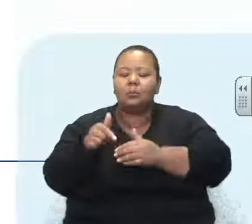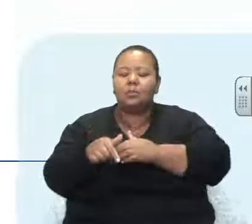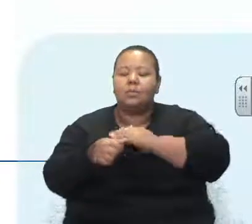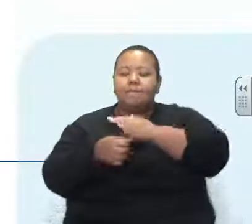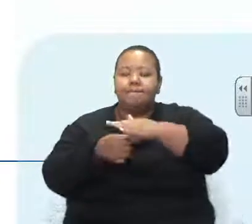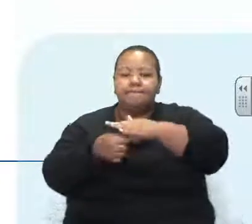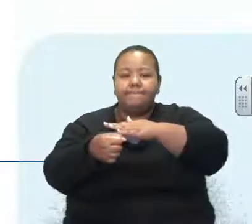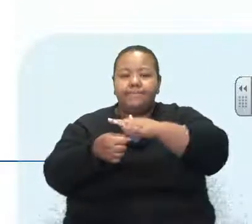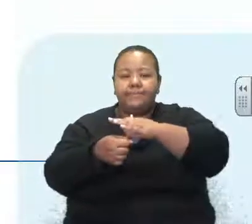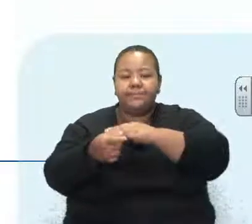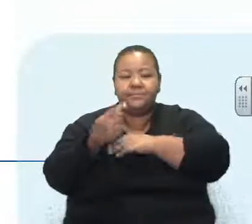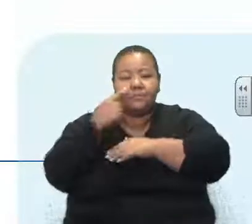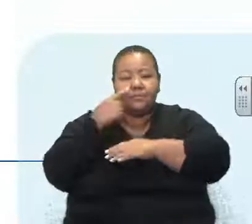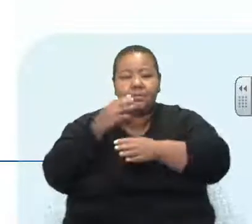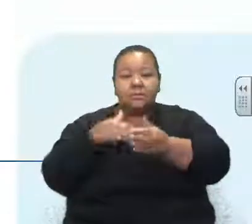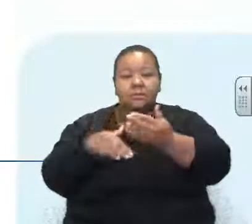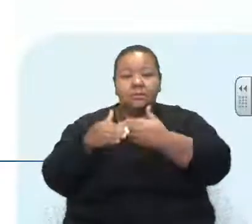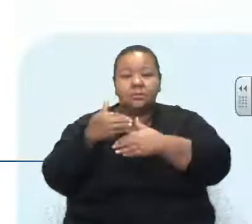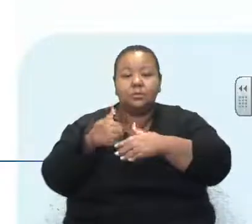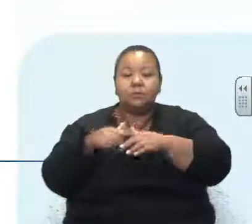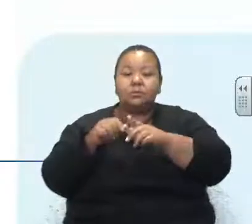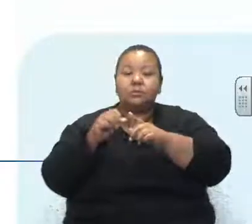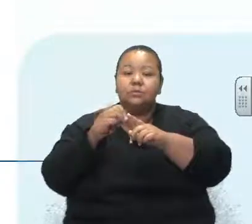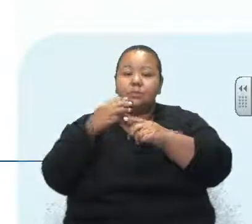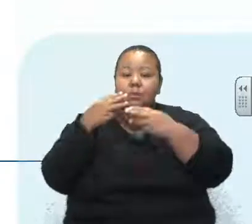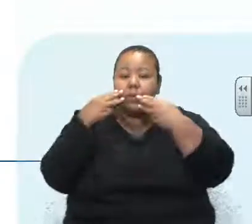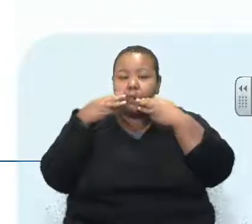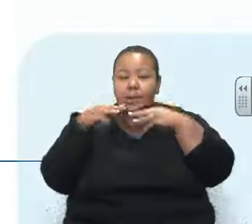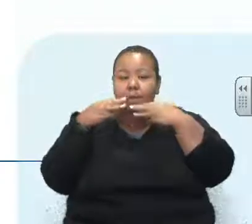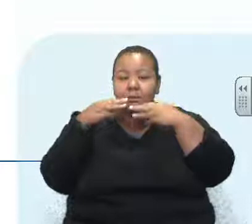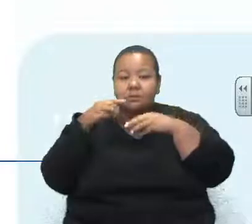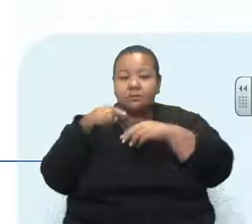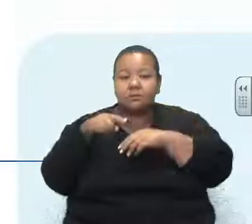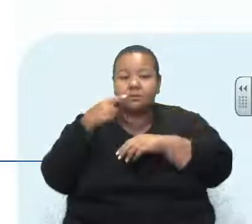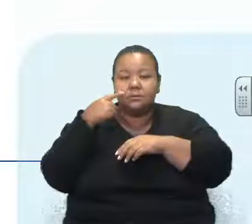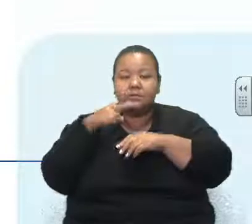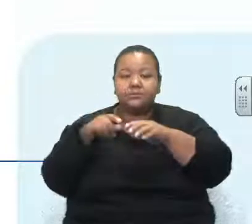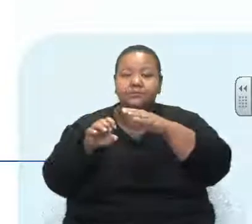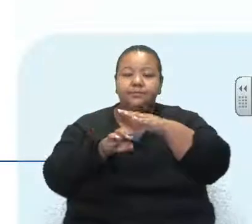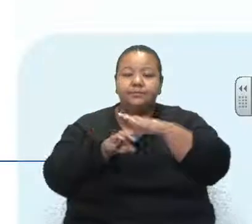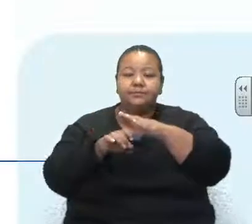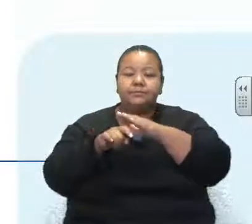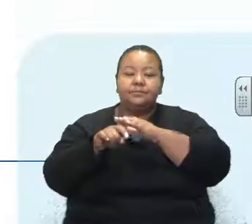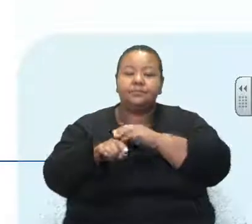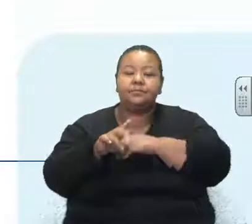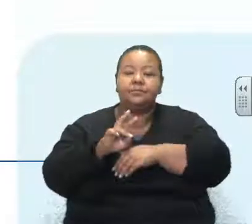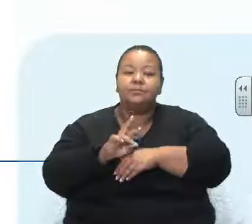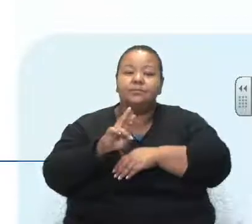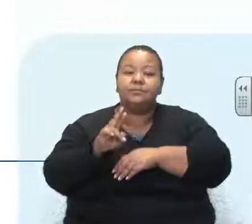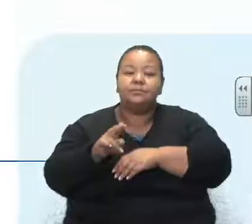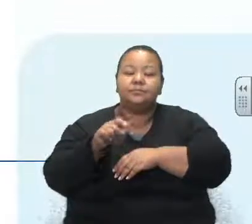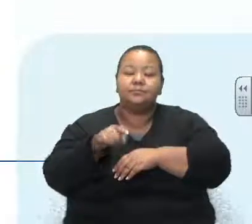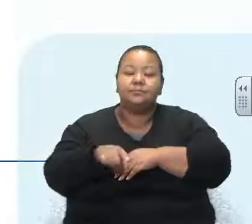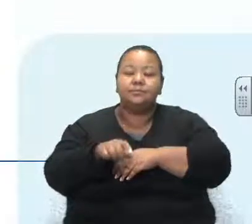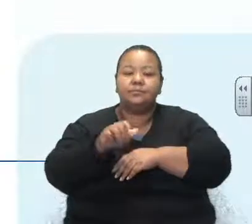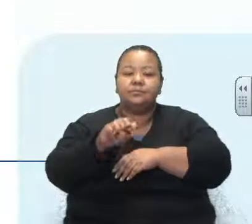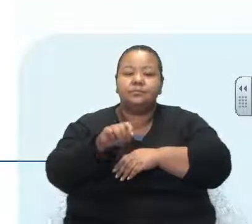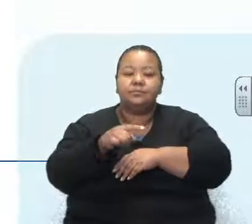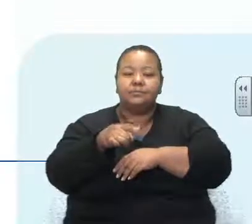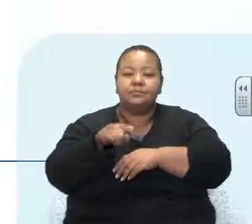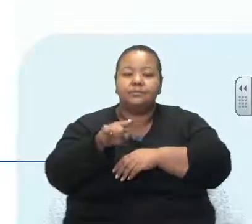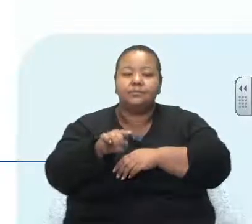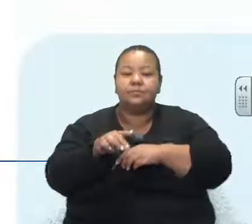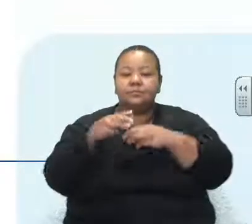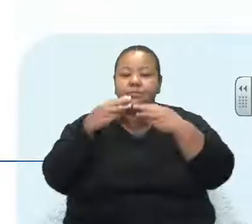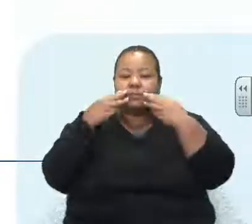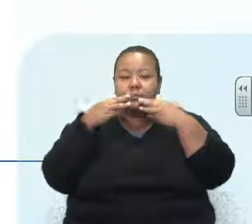mercadológica, eu vou envolver todas as ações de marketing que foram praticadas na empresa. Quais foram os resultados dessas ações de marketing?